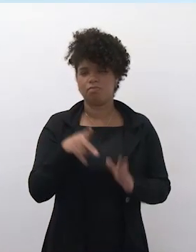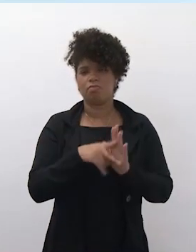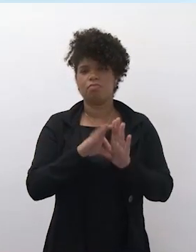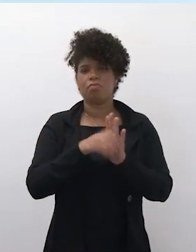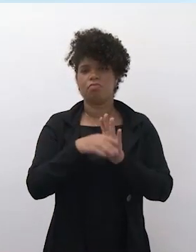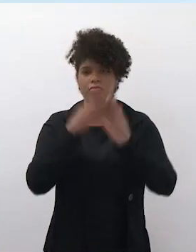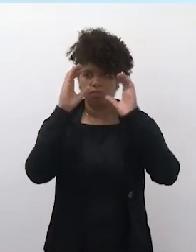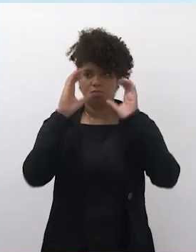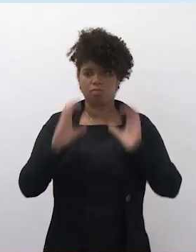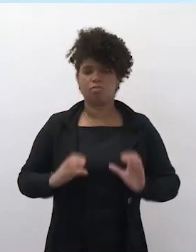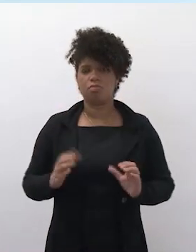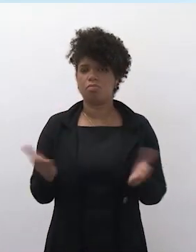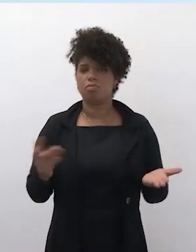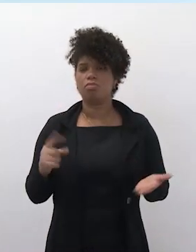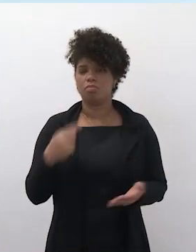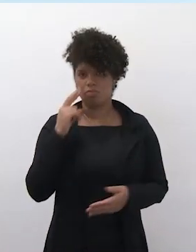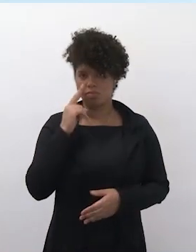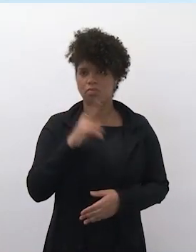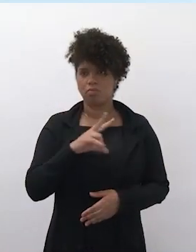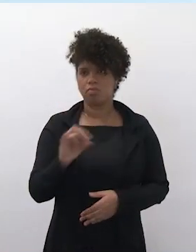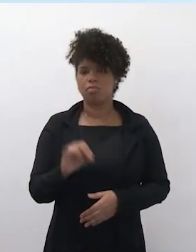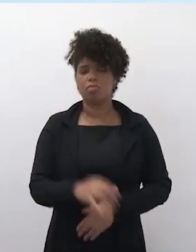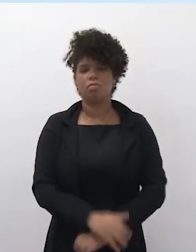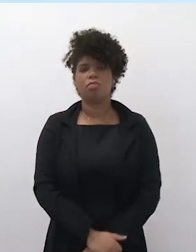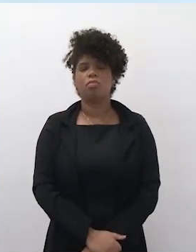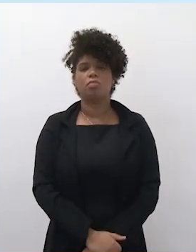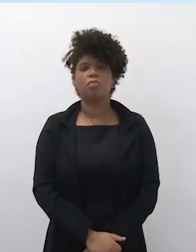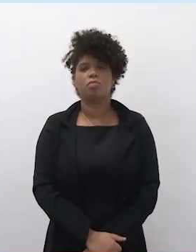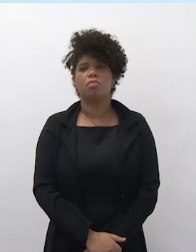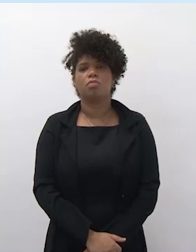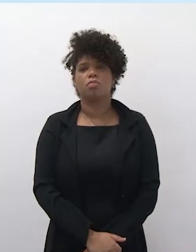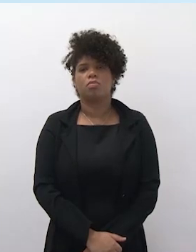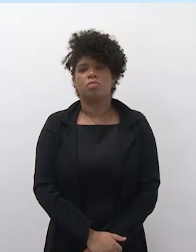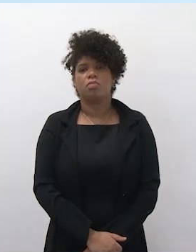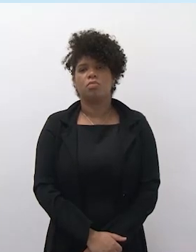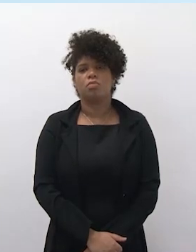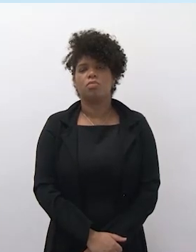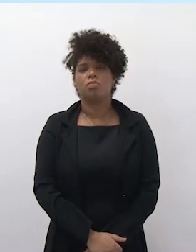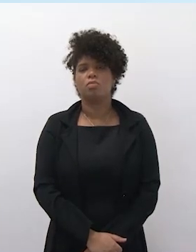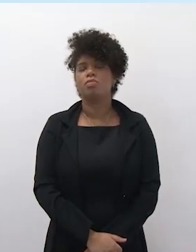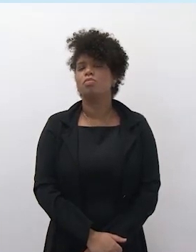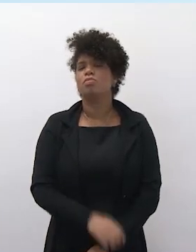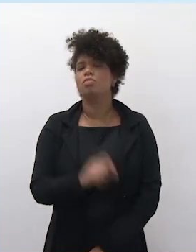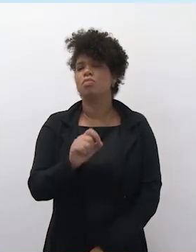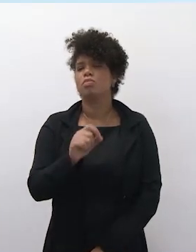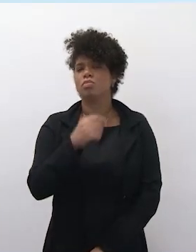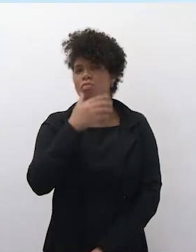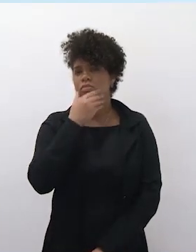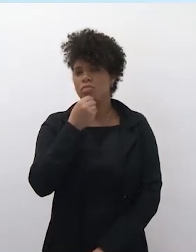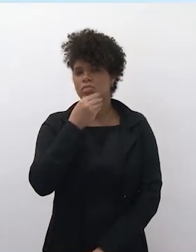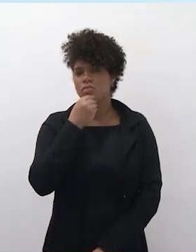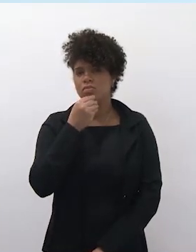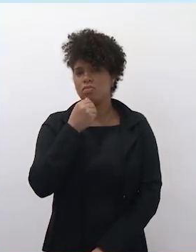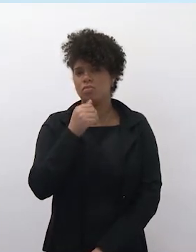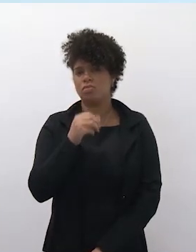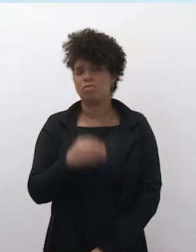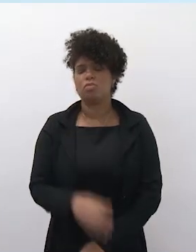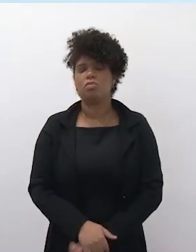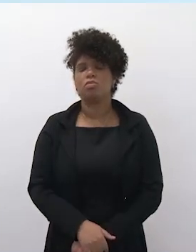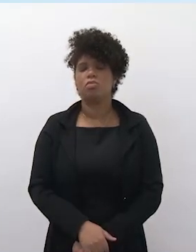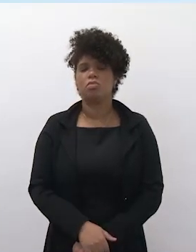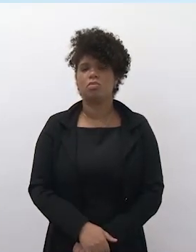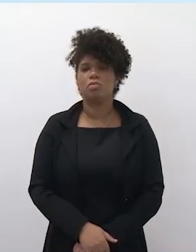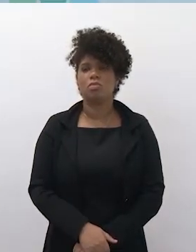cidadania, que é o que a gente vai ver hoje, tá? Então, o que esse rapaz aí que vocês viram, né, esse senhor que já não está mais entre